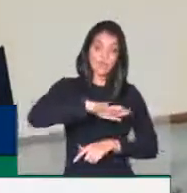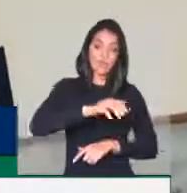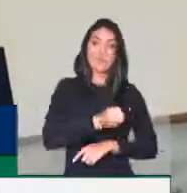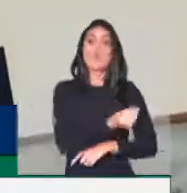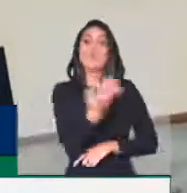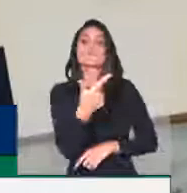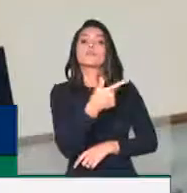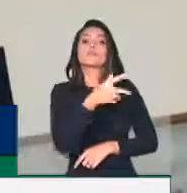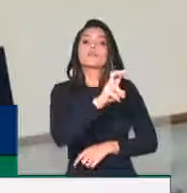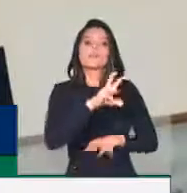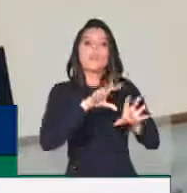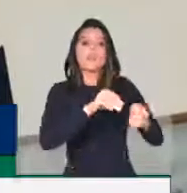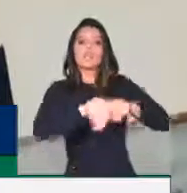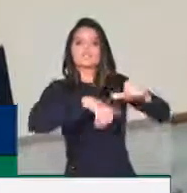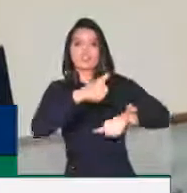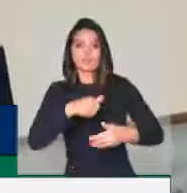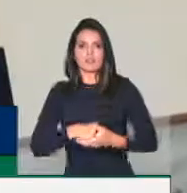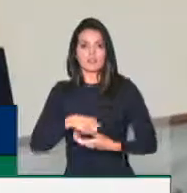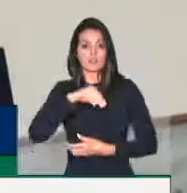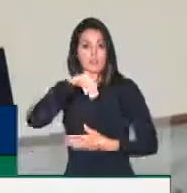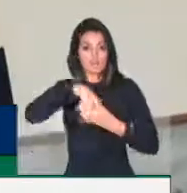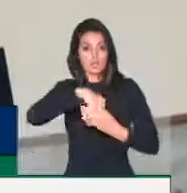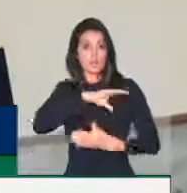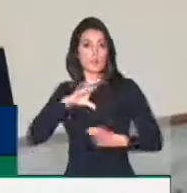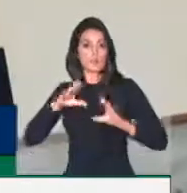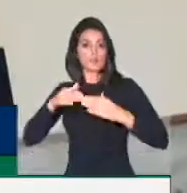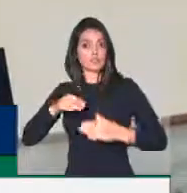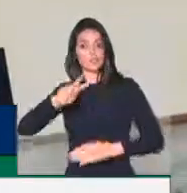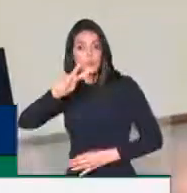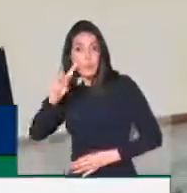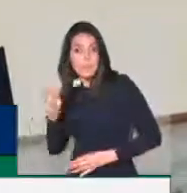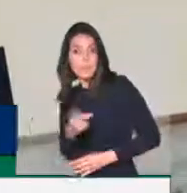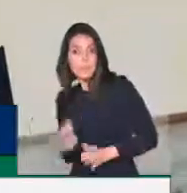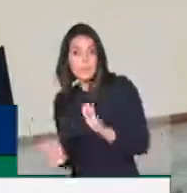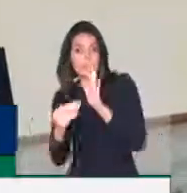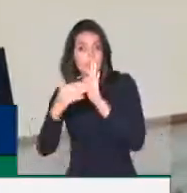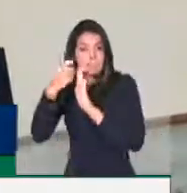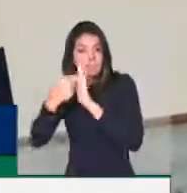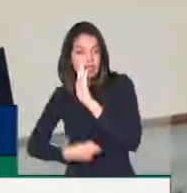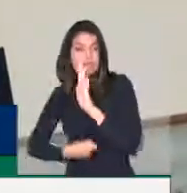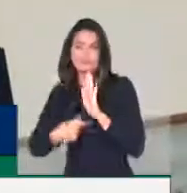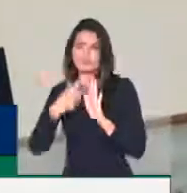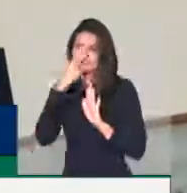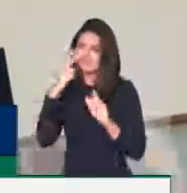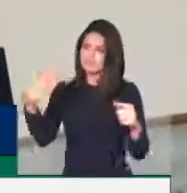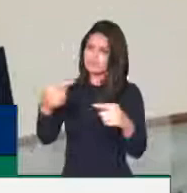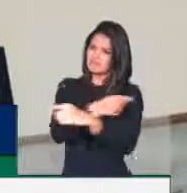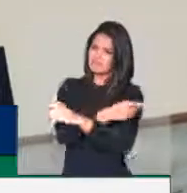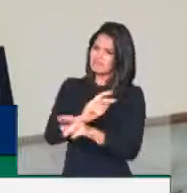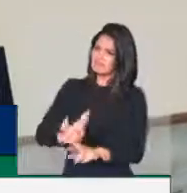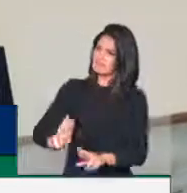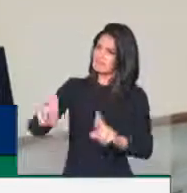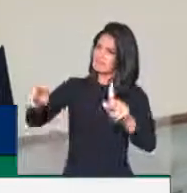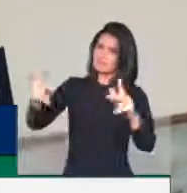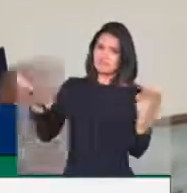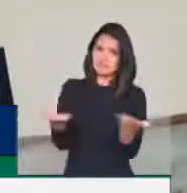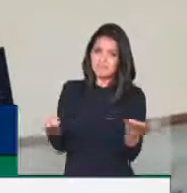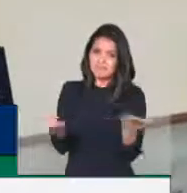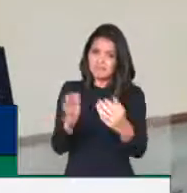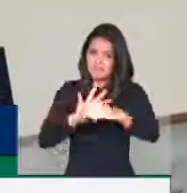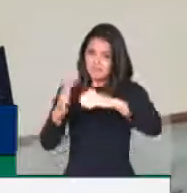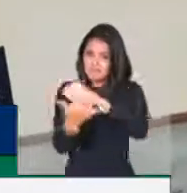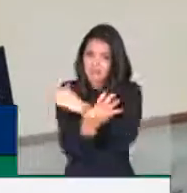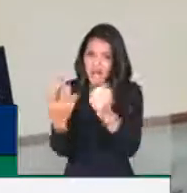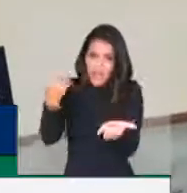comissão foram quase 2.000 emendas, o que mostra uma distância enorme entre qualquer coisa sensata para esse momento que